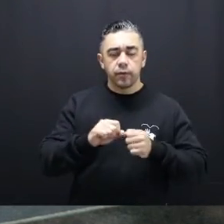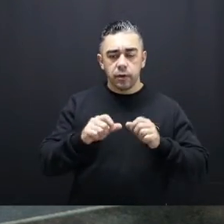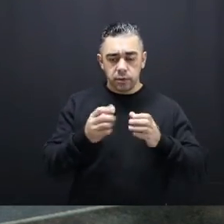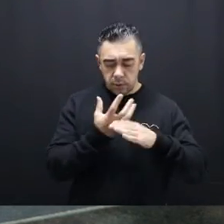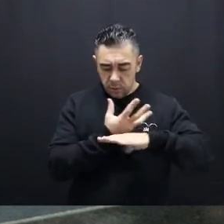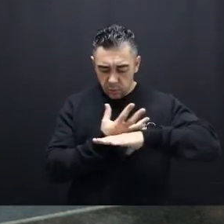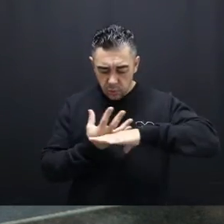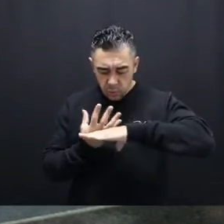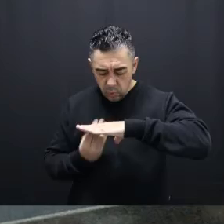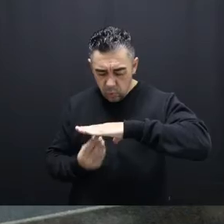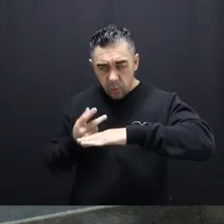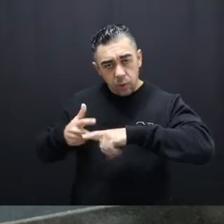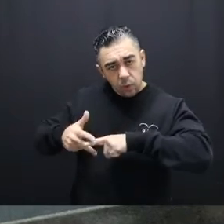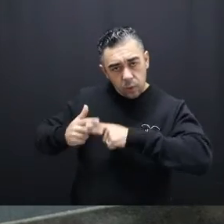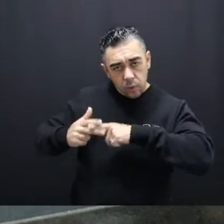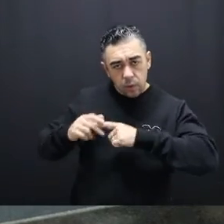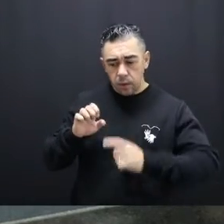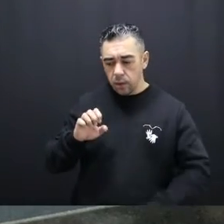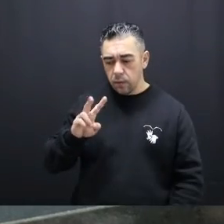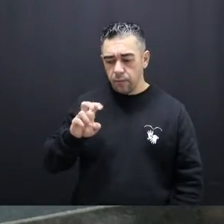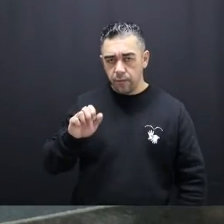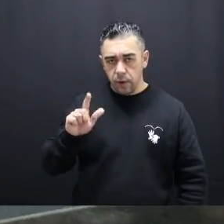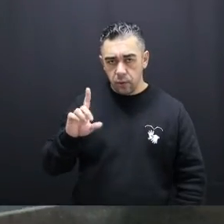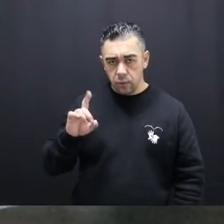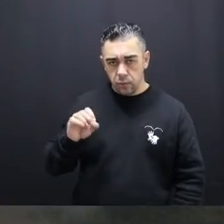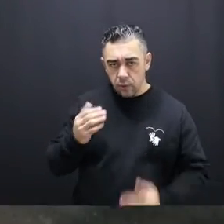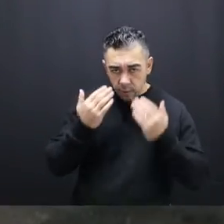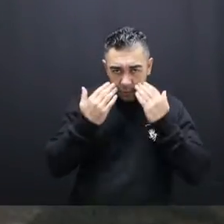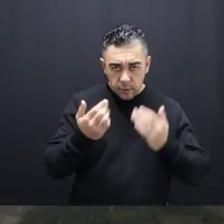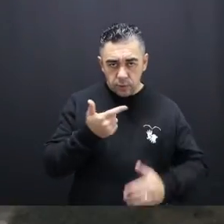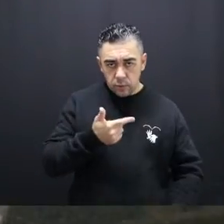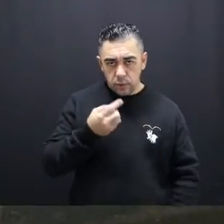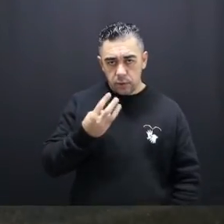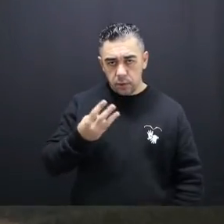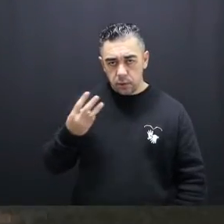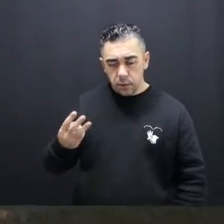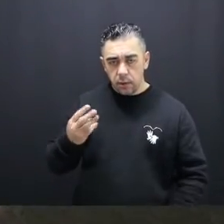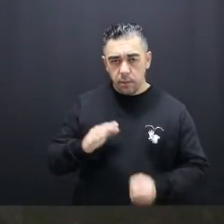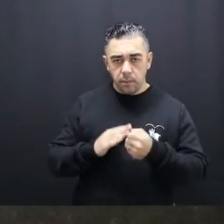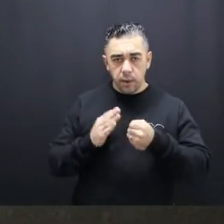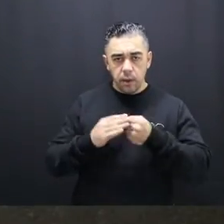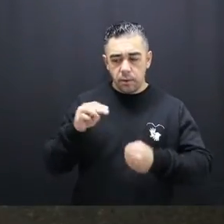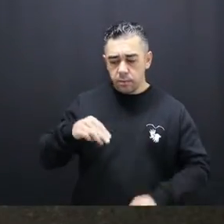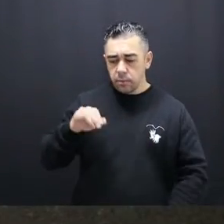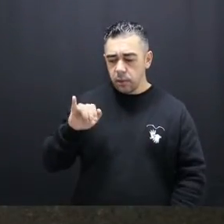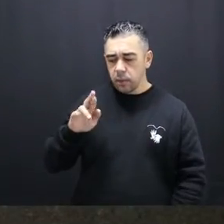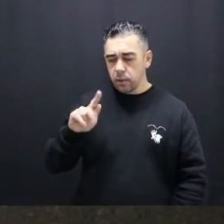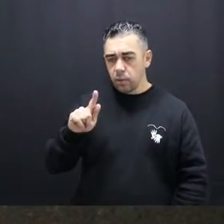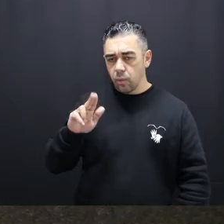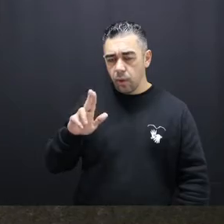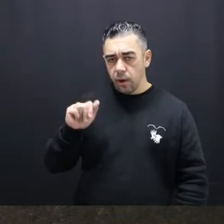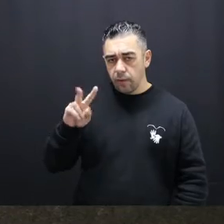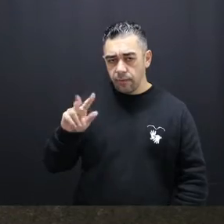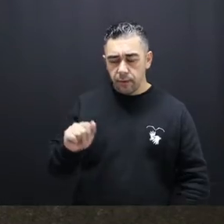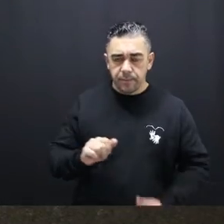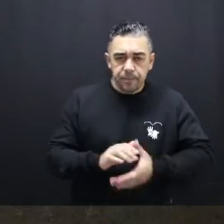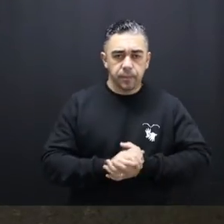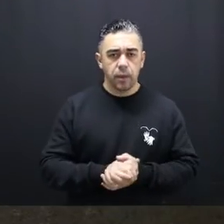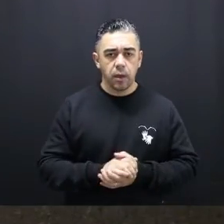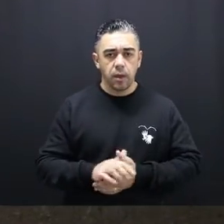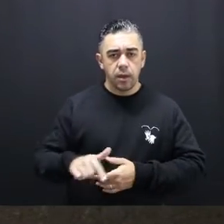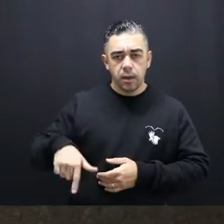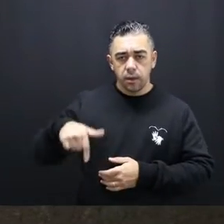bueiro boca-de-lobo na Rua Evaldo Carneiro de Paula enfrenta 233 no bairro miringuava a indicação